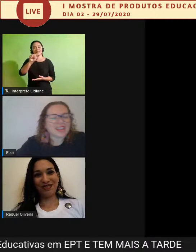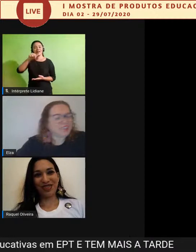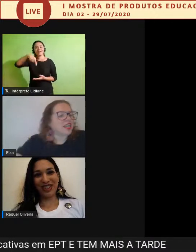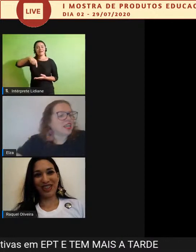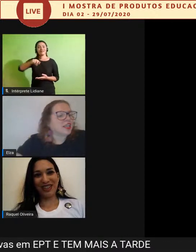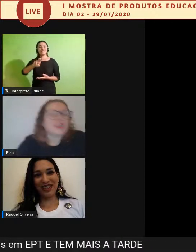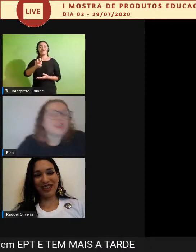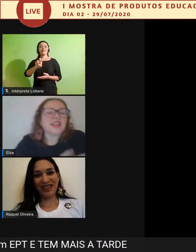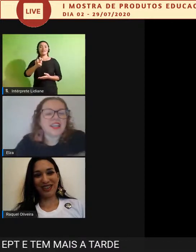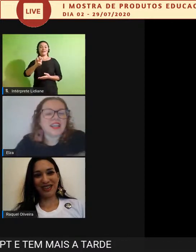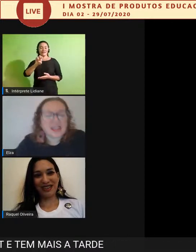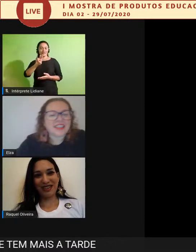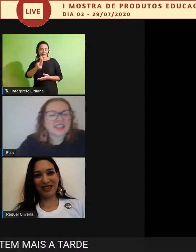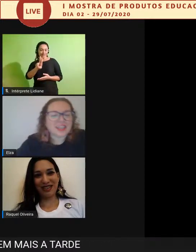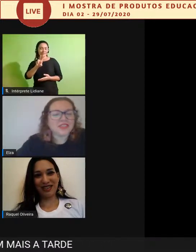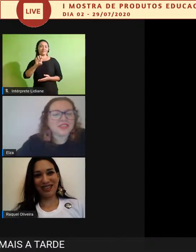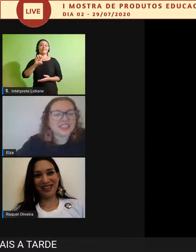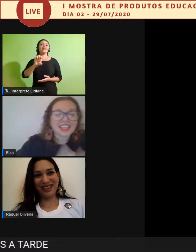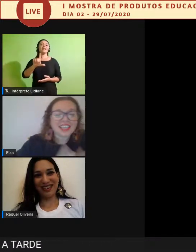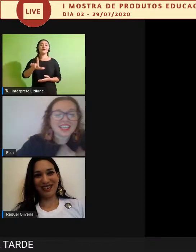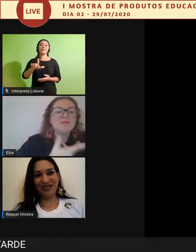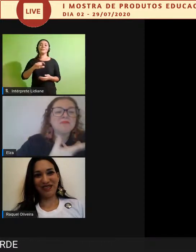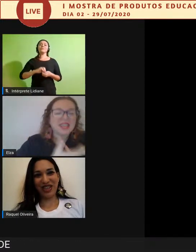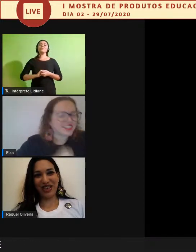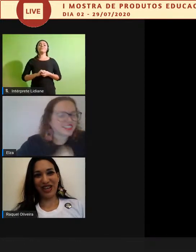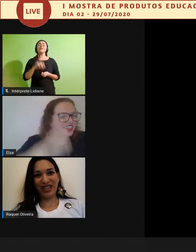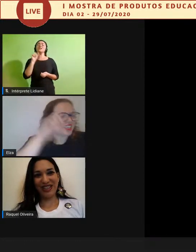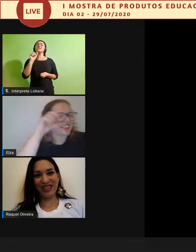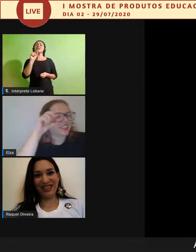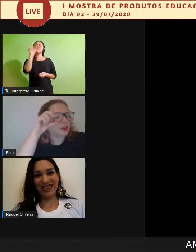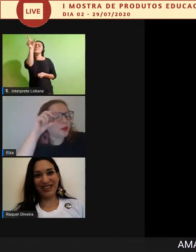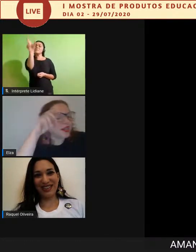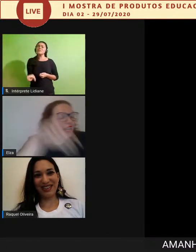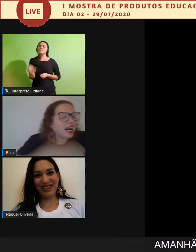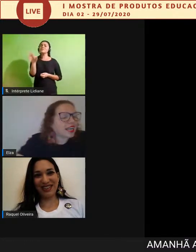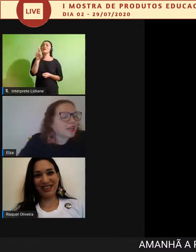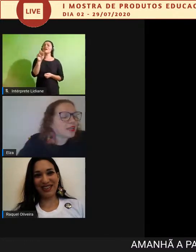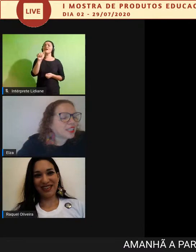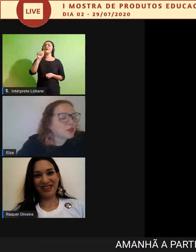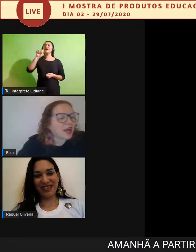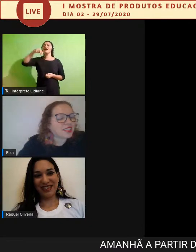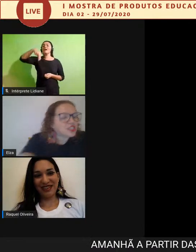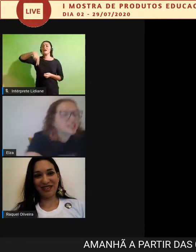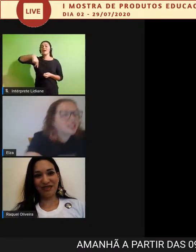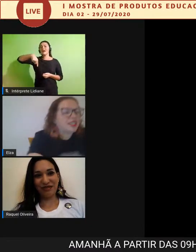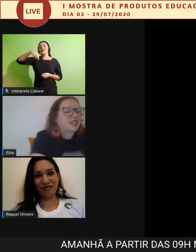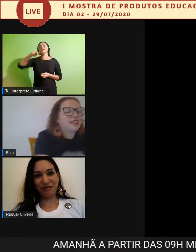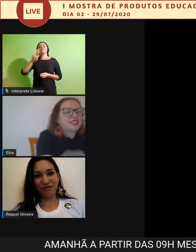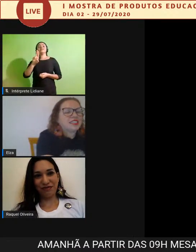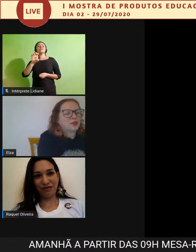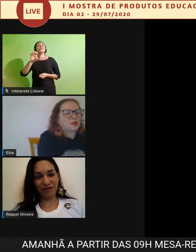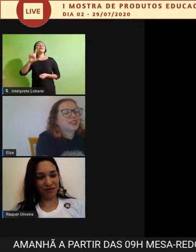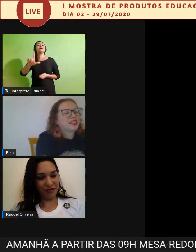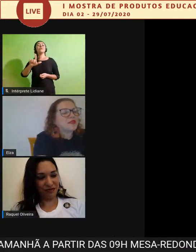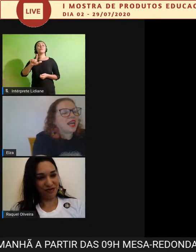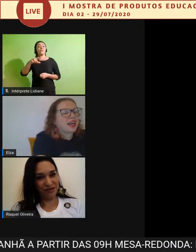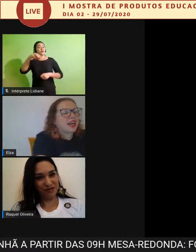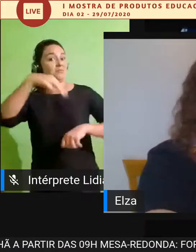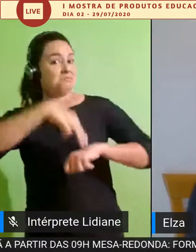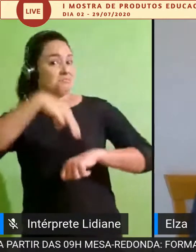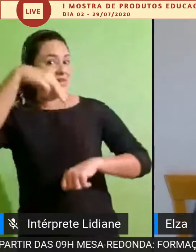Então, boa tarde, Raquel. Quem é a Raquel, né? Quem é a mestra Raquel? Raquel é graduada... Ai,